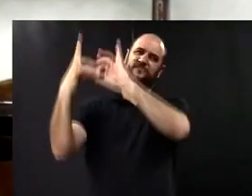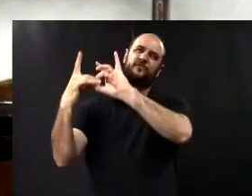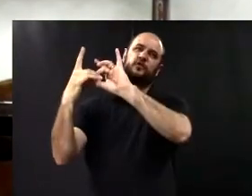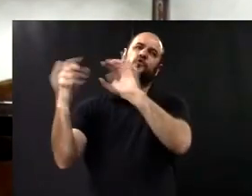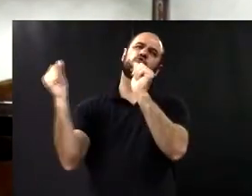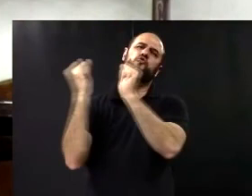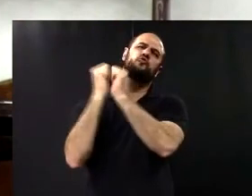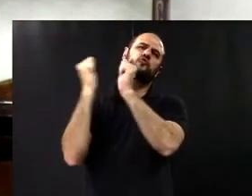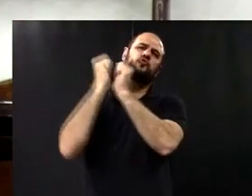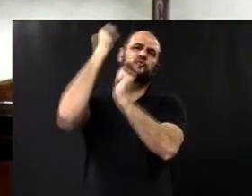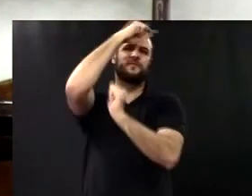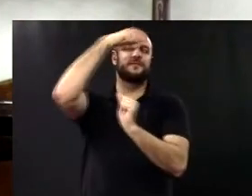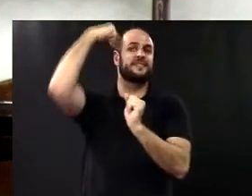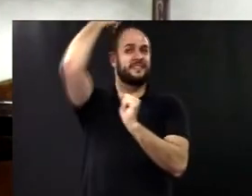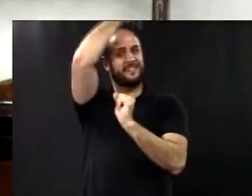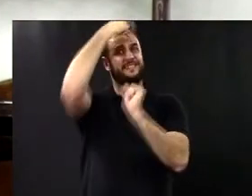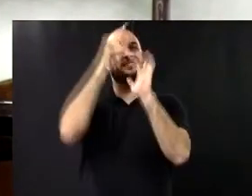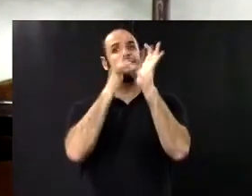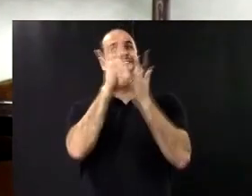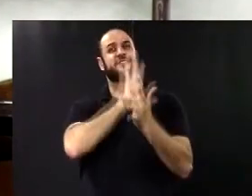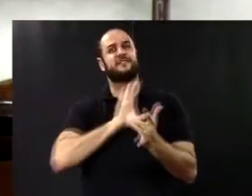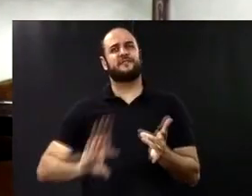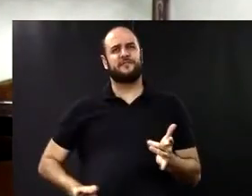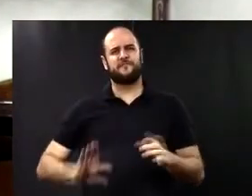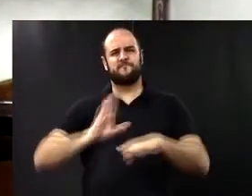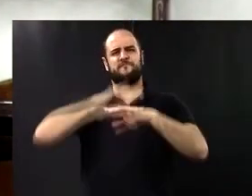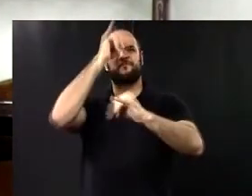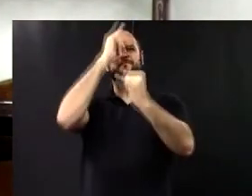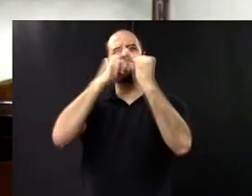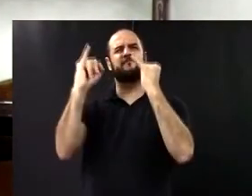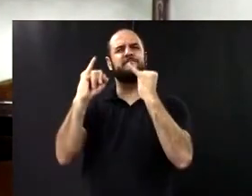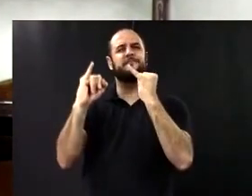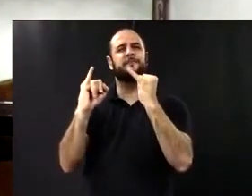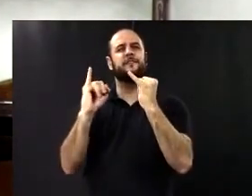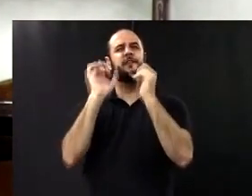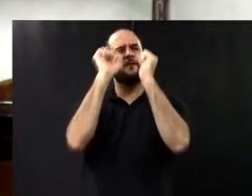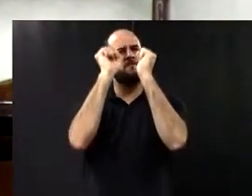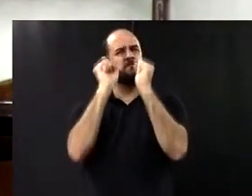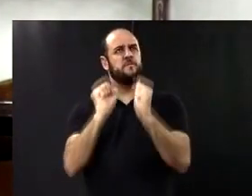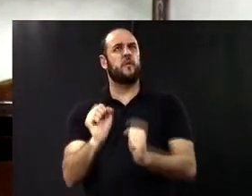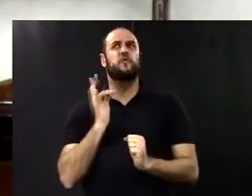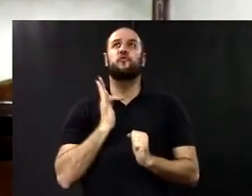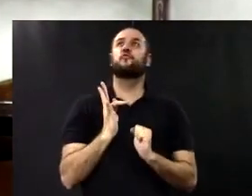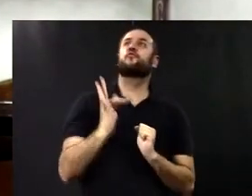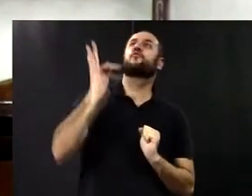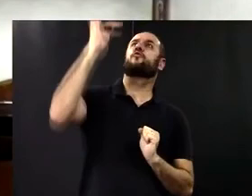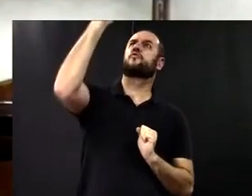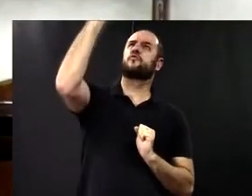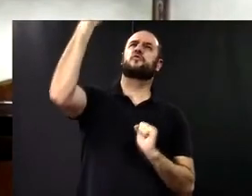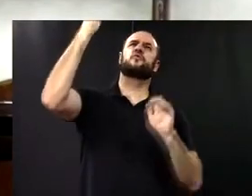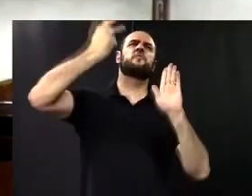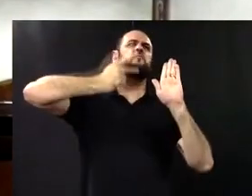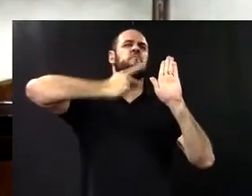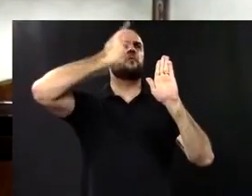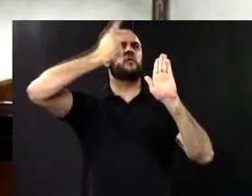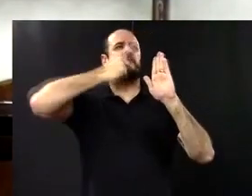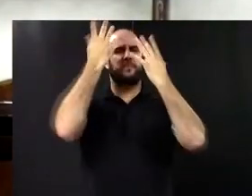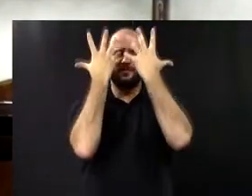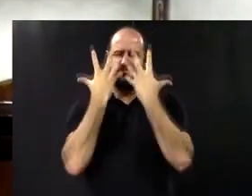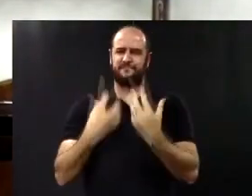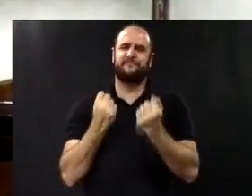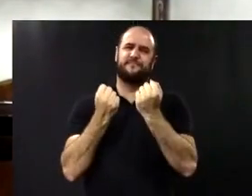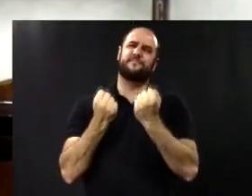participantes dessa santidade, mais semelhantes a Cristo, a fim de recebermos a promessa que está